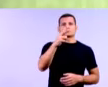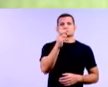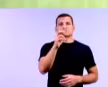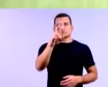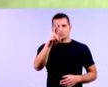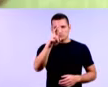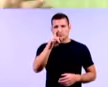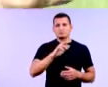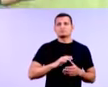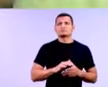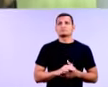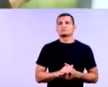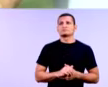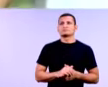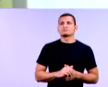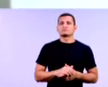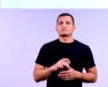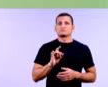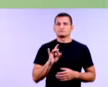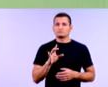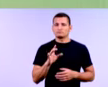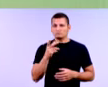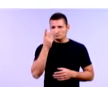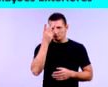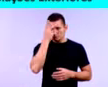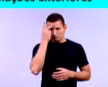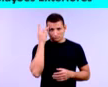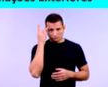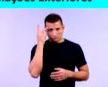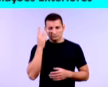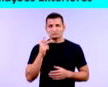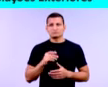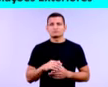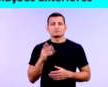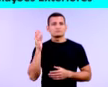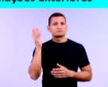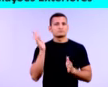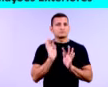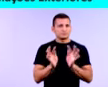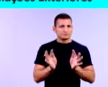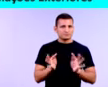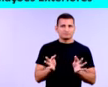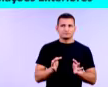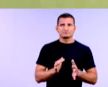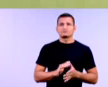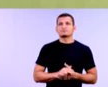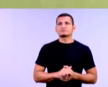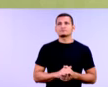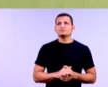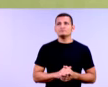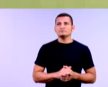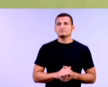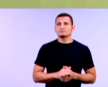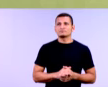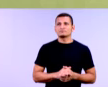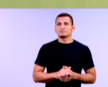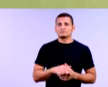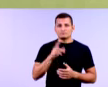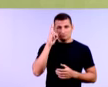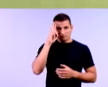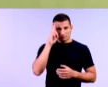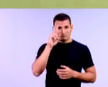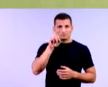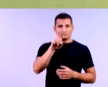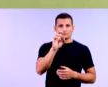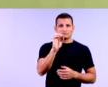câmera, senhor esses seriam para nós, ok? Lembrando, Ruth, que esse vocativo,